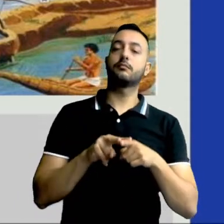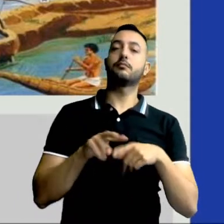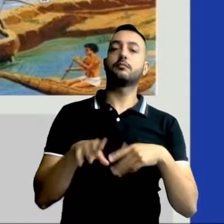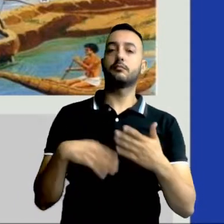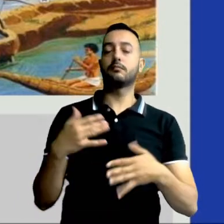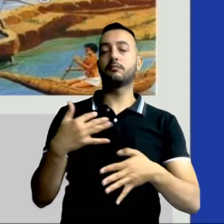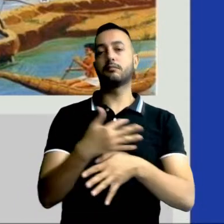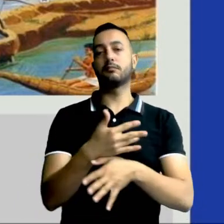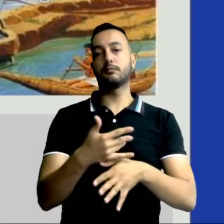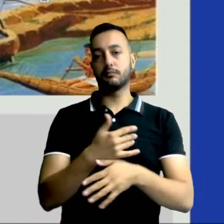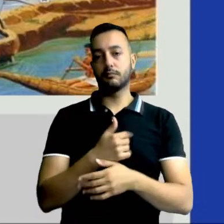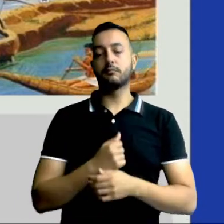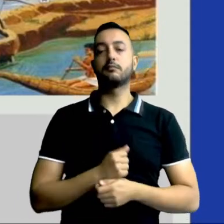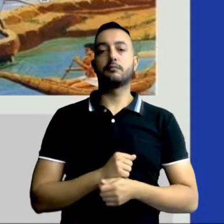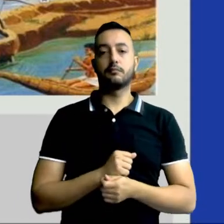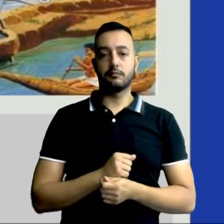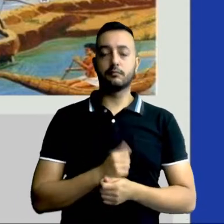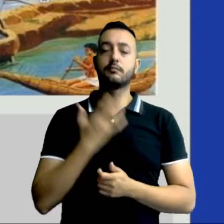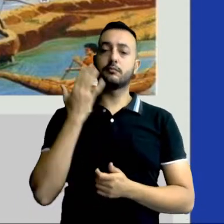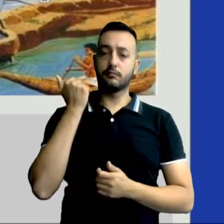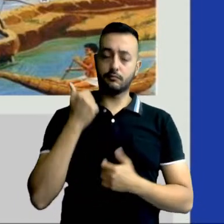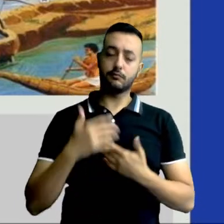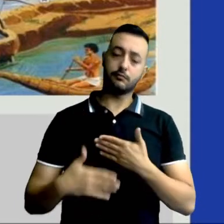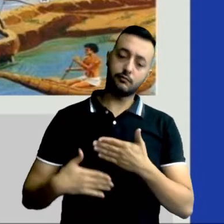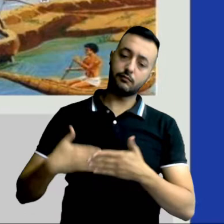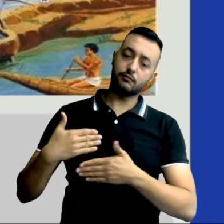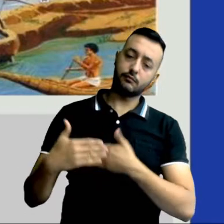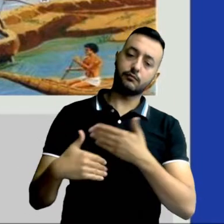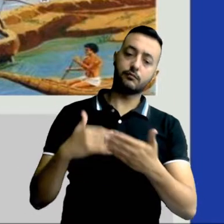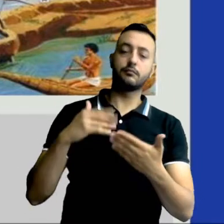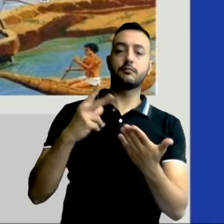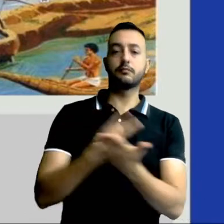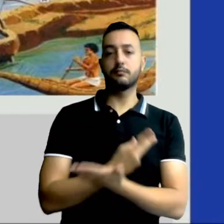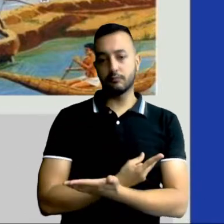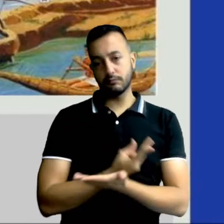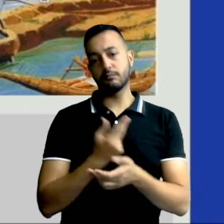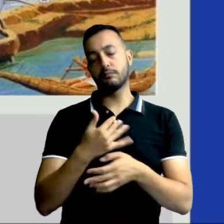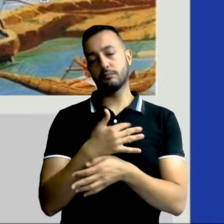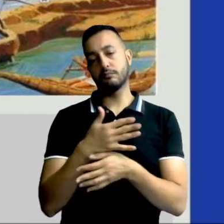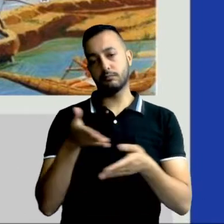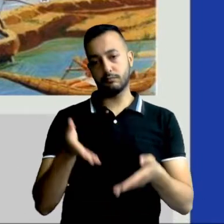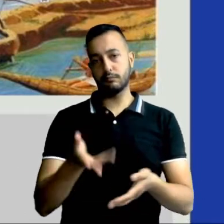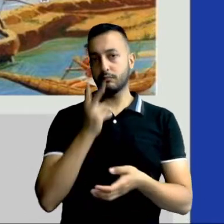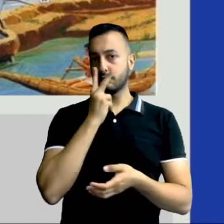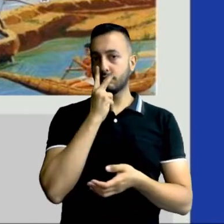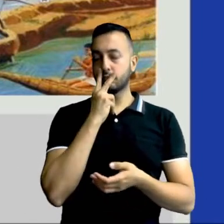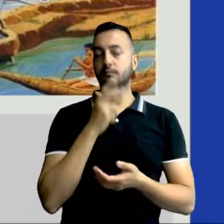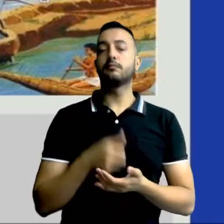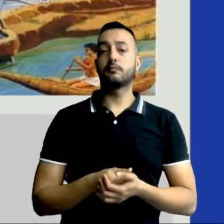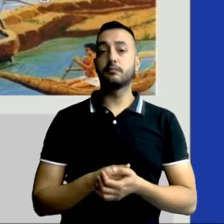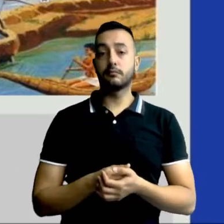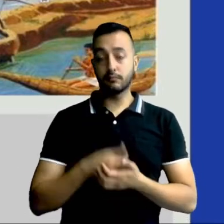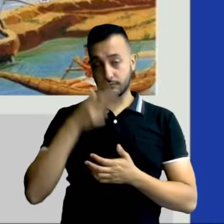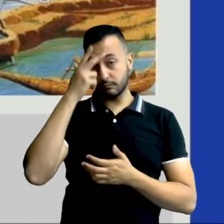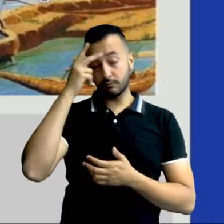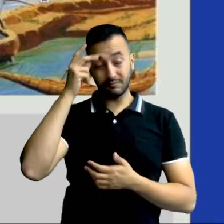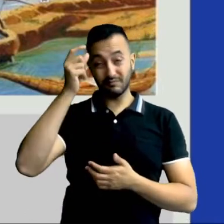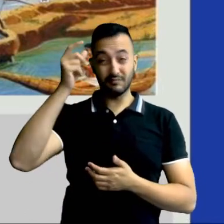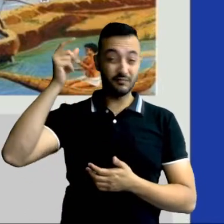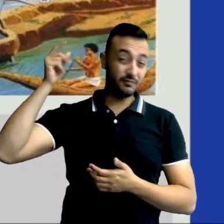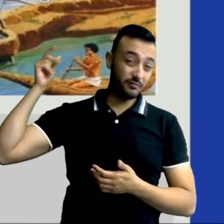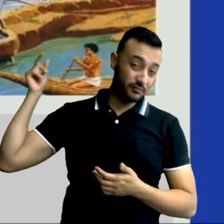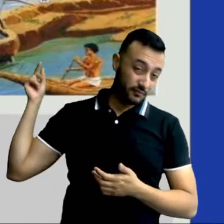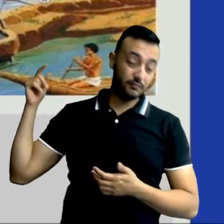finalmente em cidades e a gente sabe que foi o processo que aconteceu com a nossa cidade da Vitória Então os homens primitivos